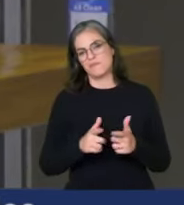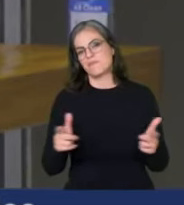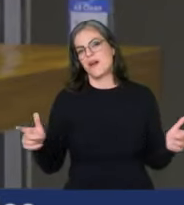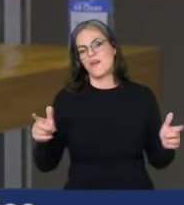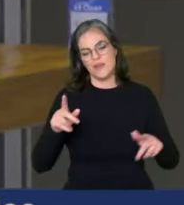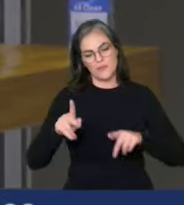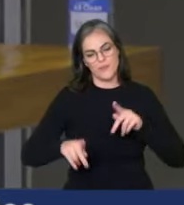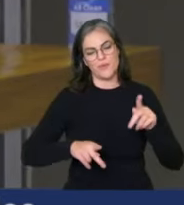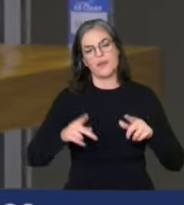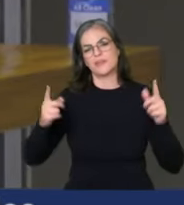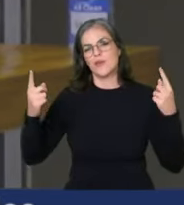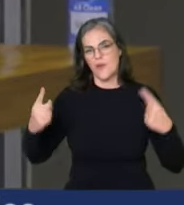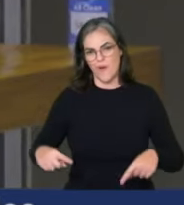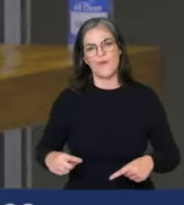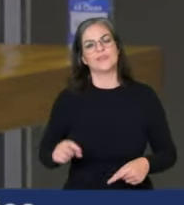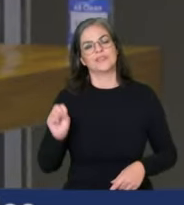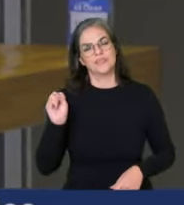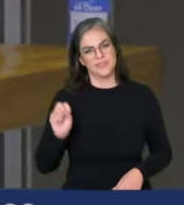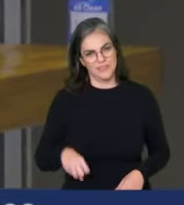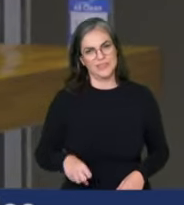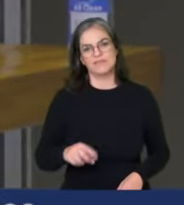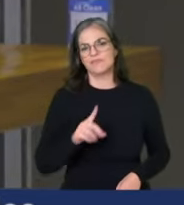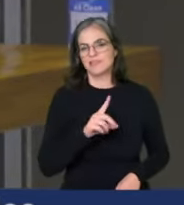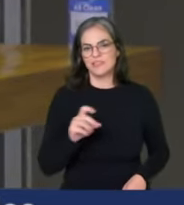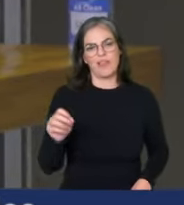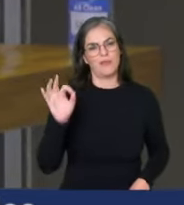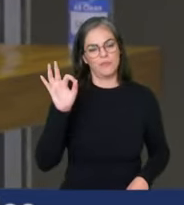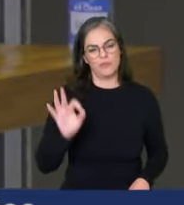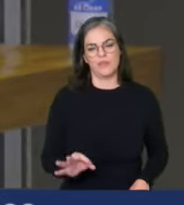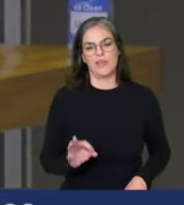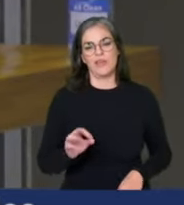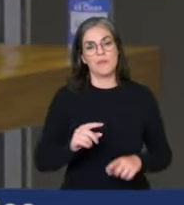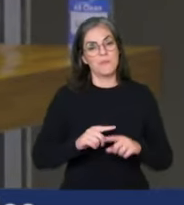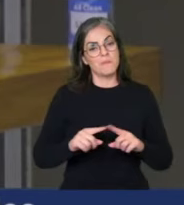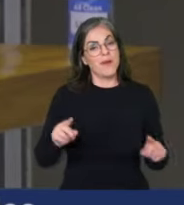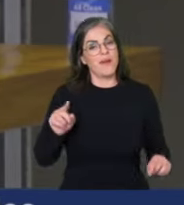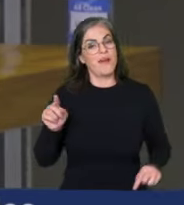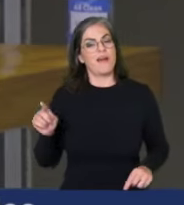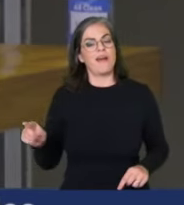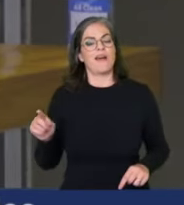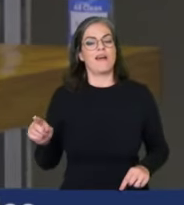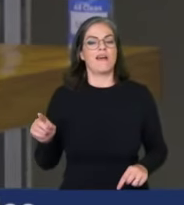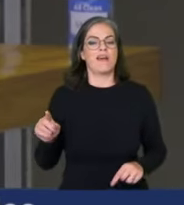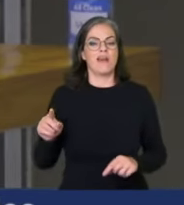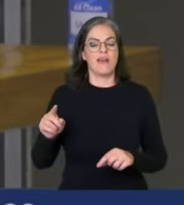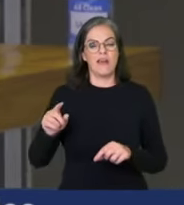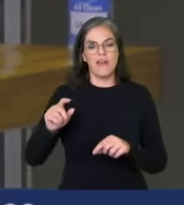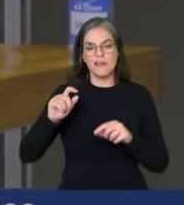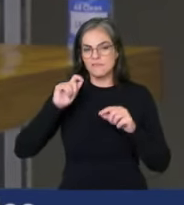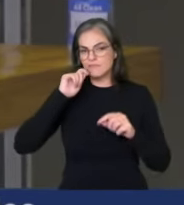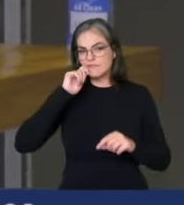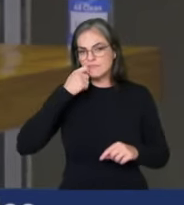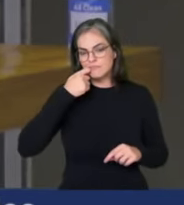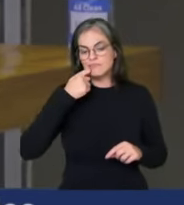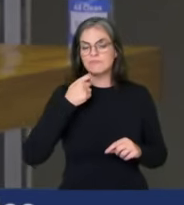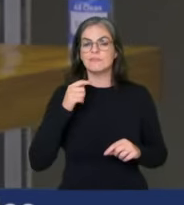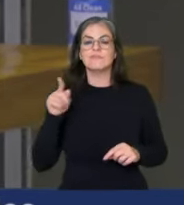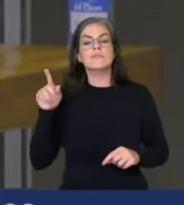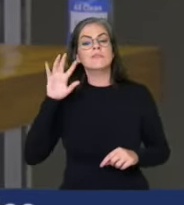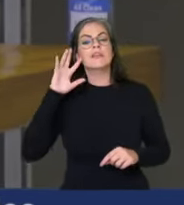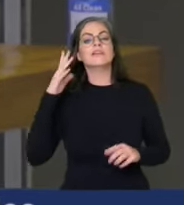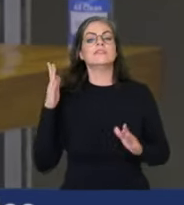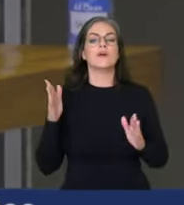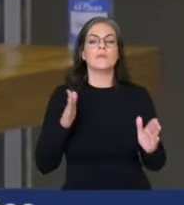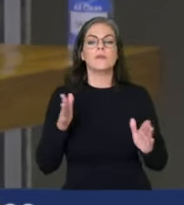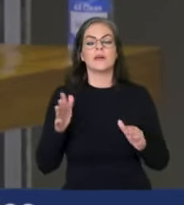seria 100%. E é por isso que eles fizeram isso no apagar das luzes, na calada, em meio à pandemia, enquanto a gente tinha aí milhares e